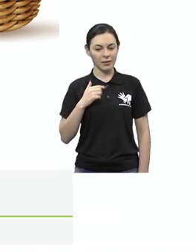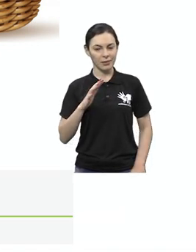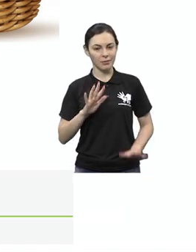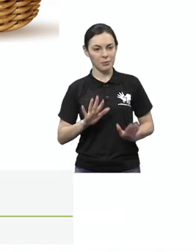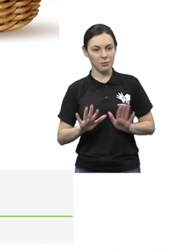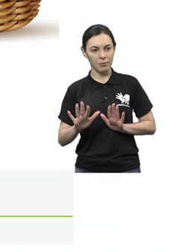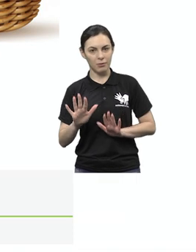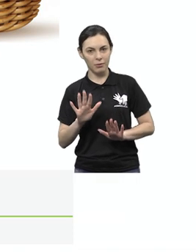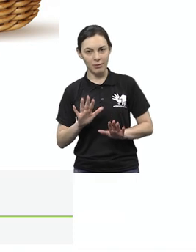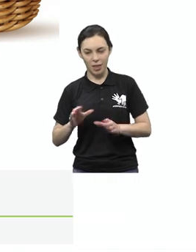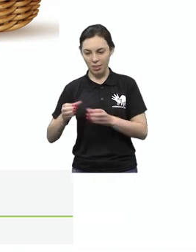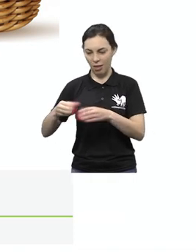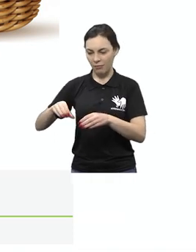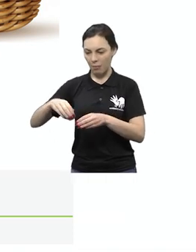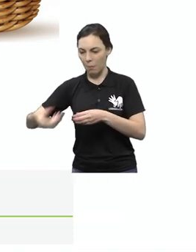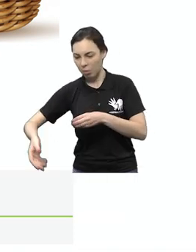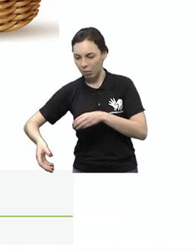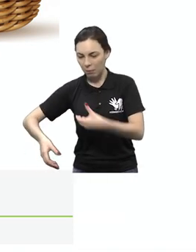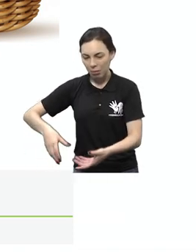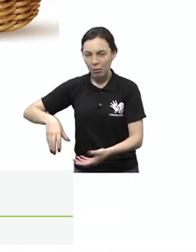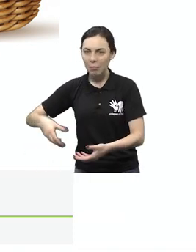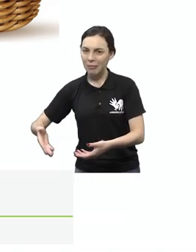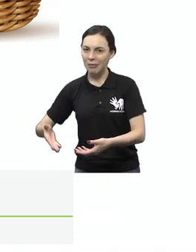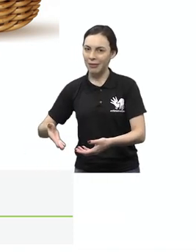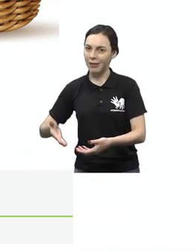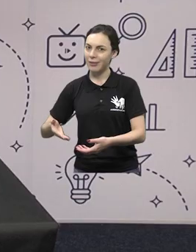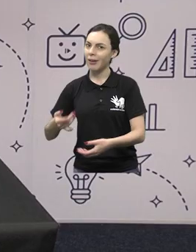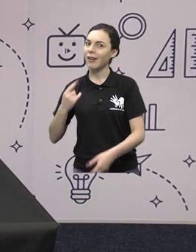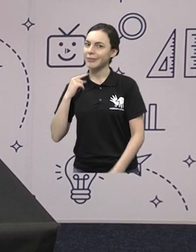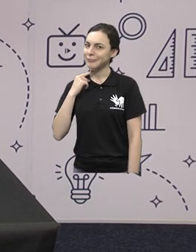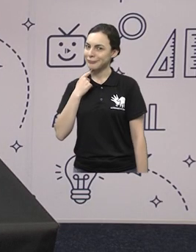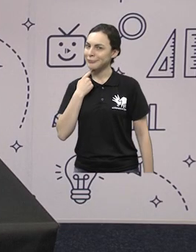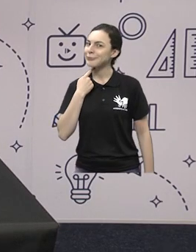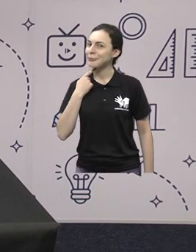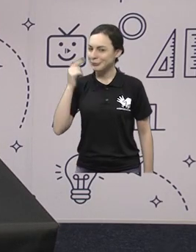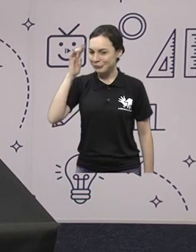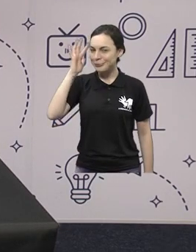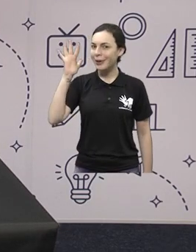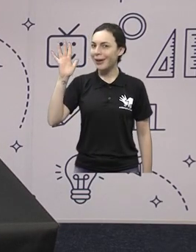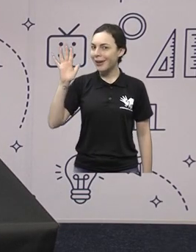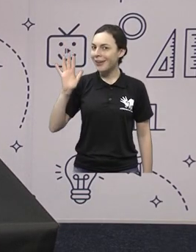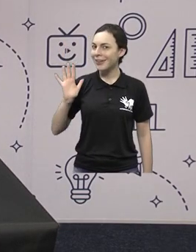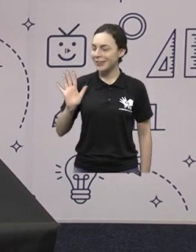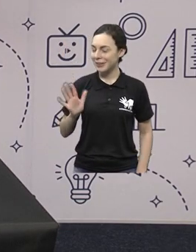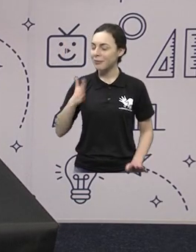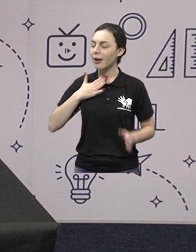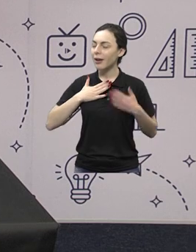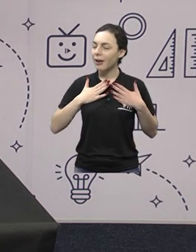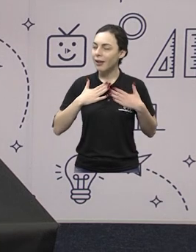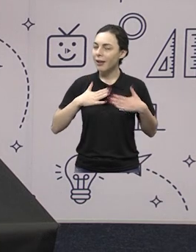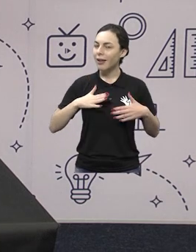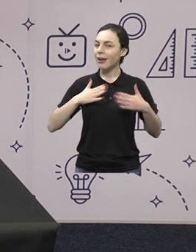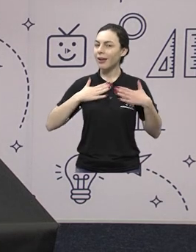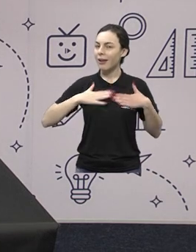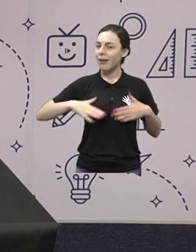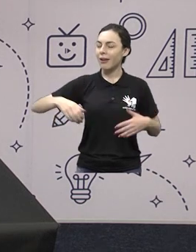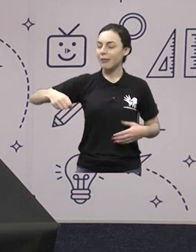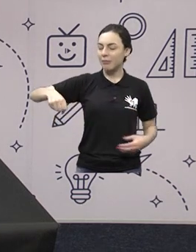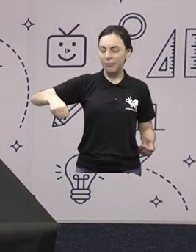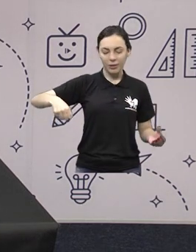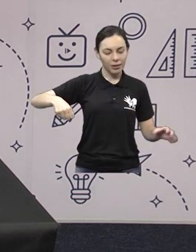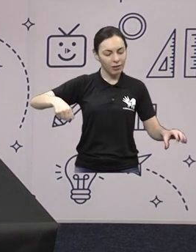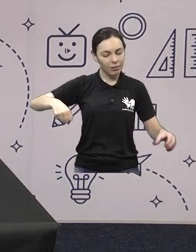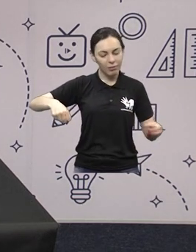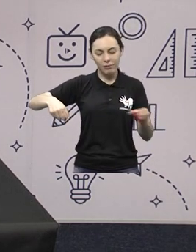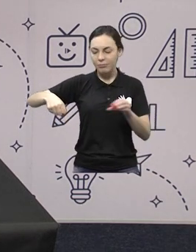10. Fiz com bastante cuidado para os ovos não caírem ali e fazerem sujeira, né? Fui bem